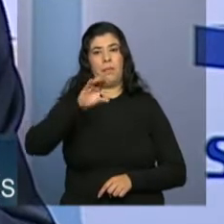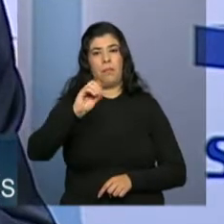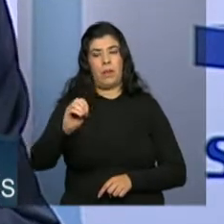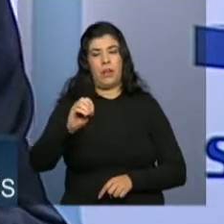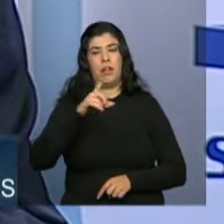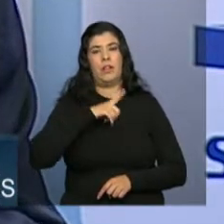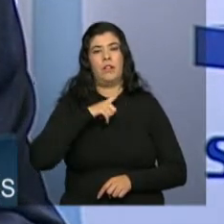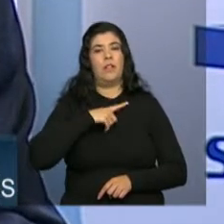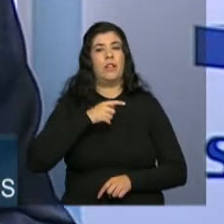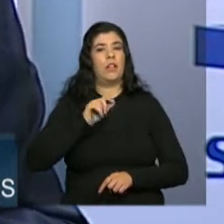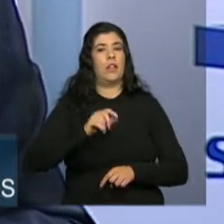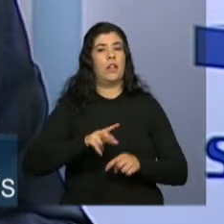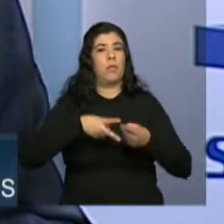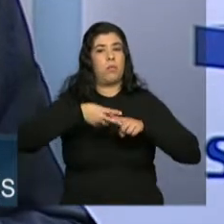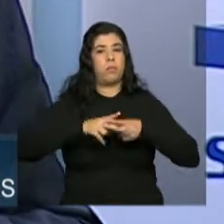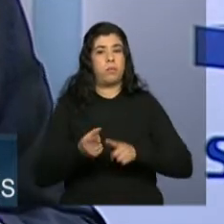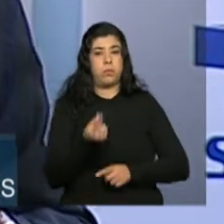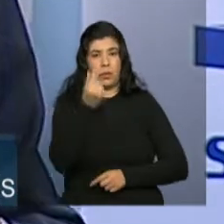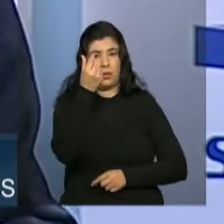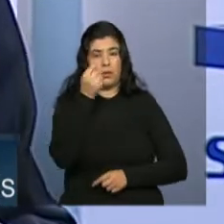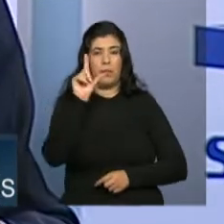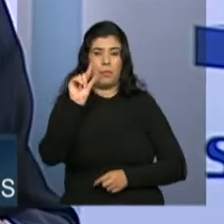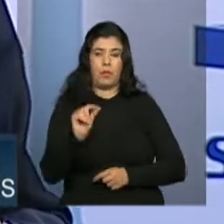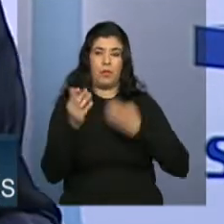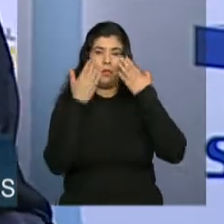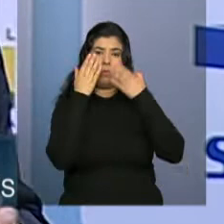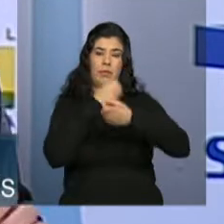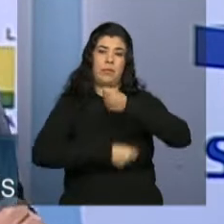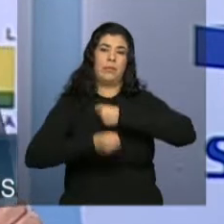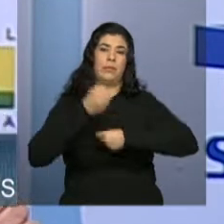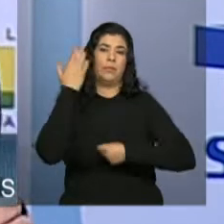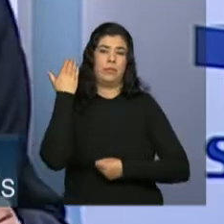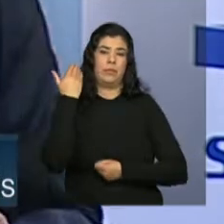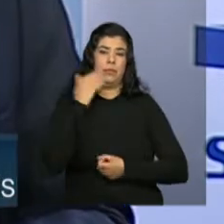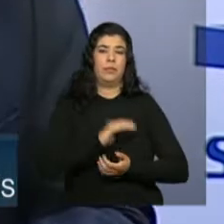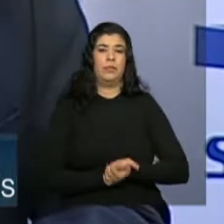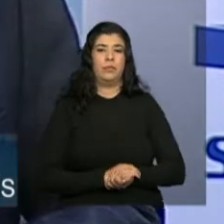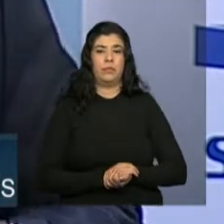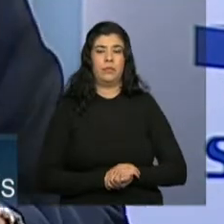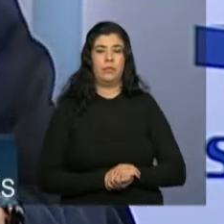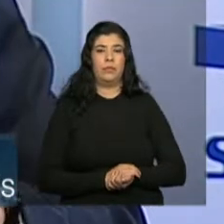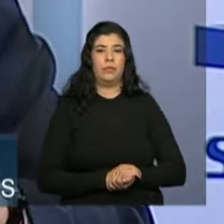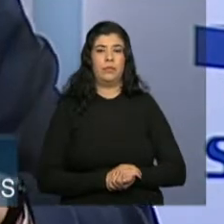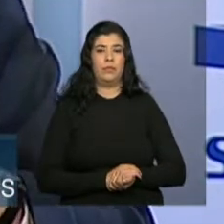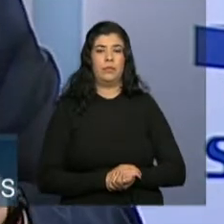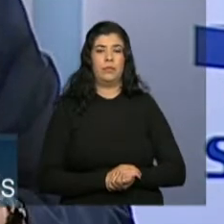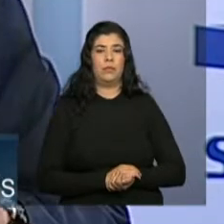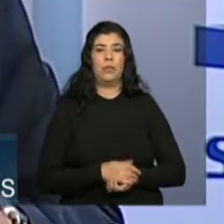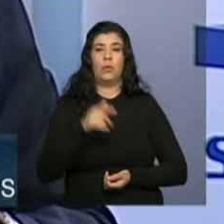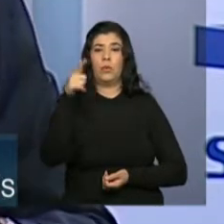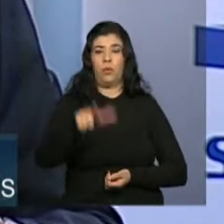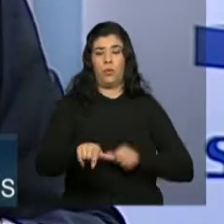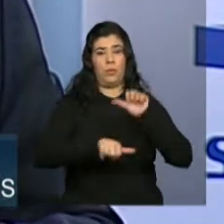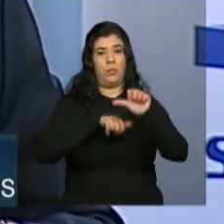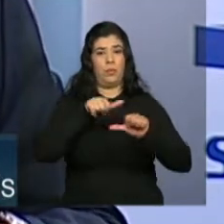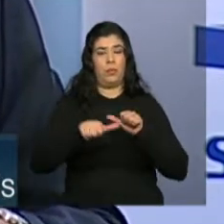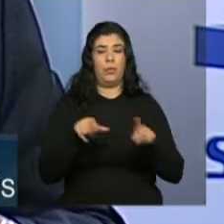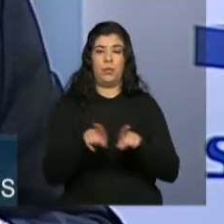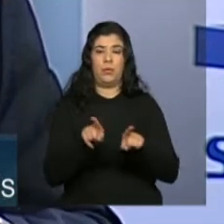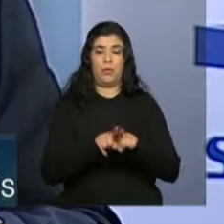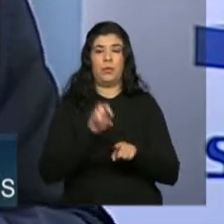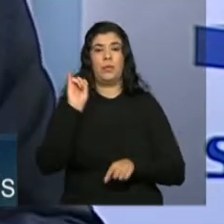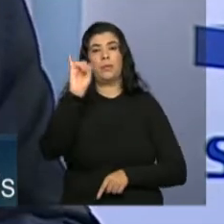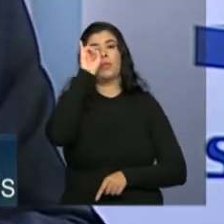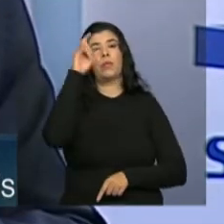bem menor de classe de medicamento vamos passar né já tá chegando o final bom uma outra mudança importante como eu